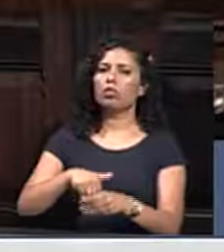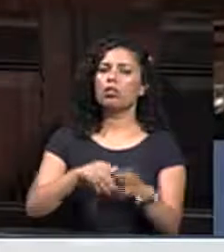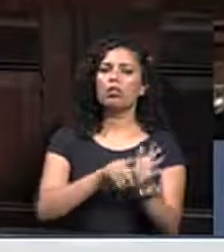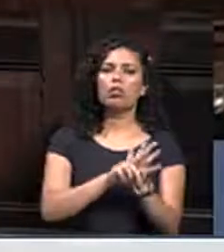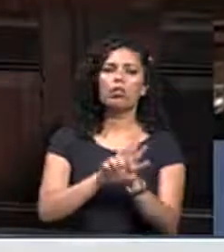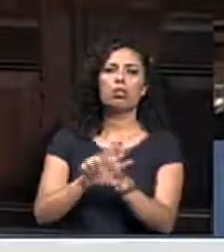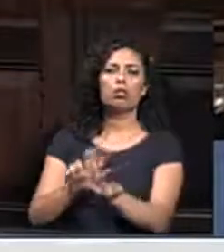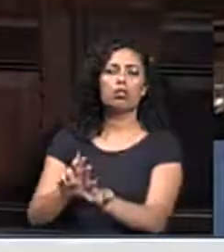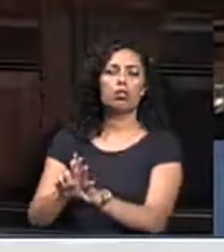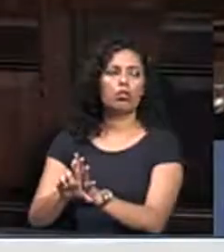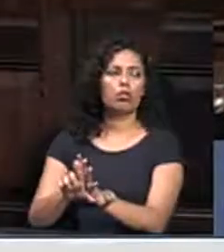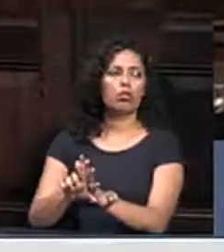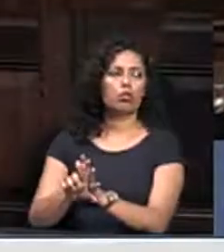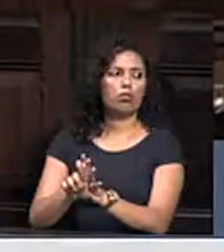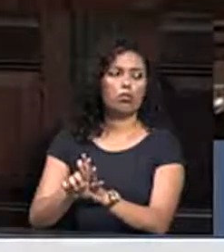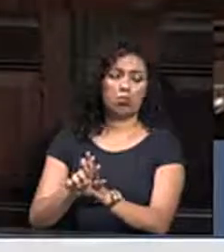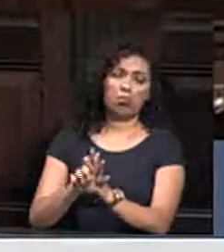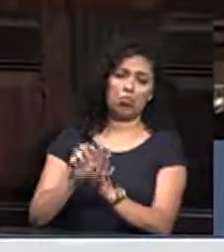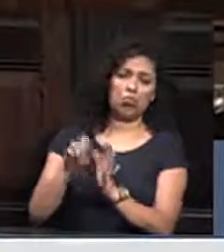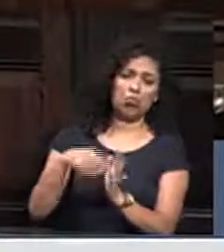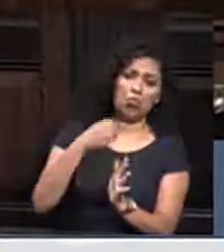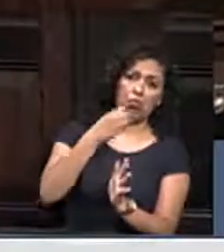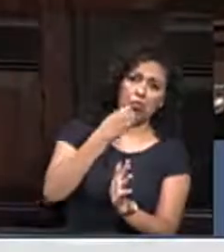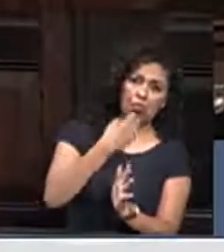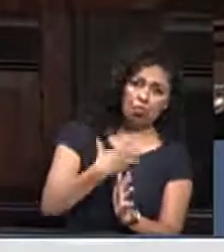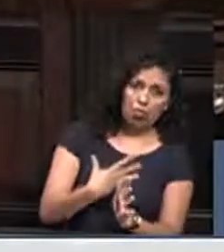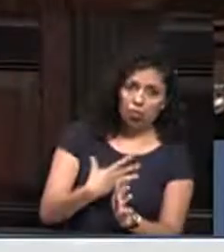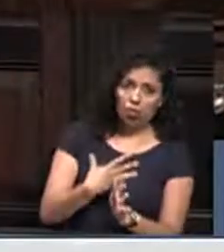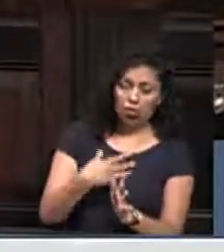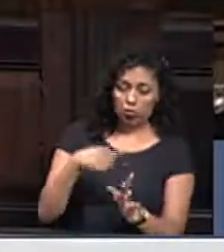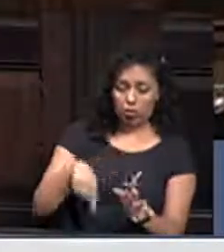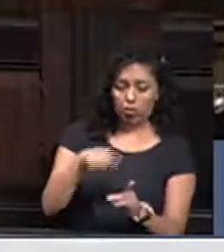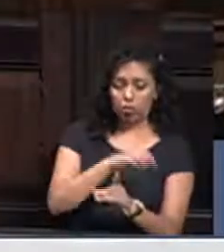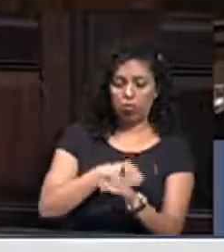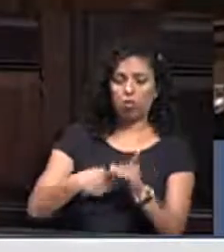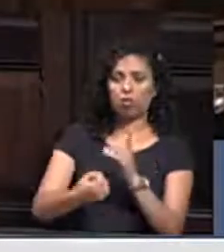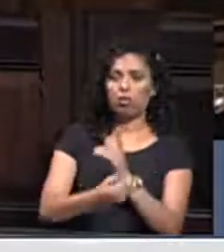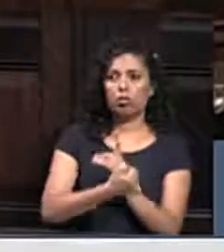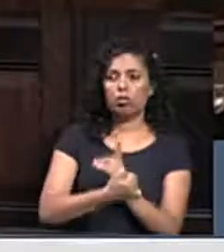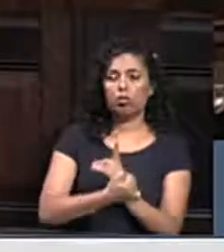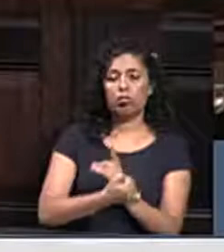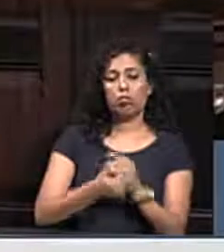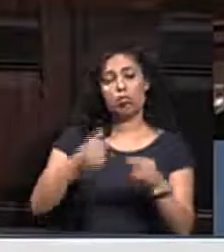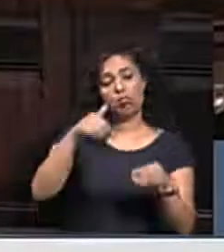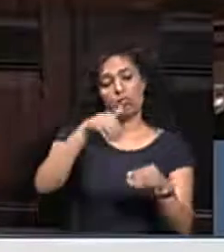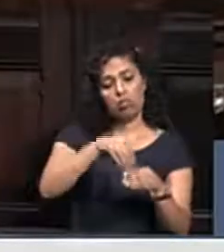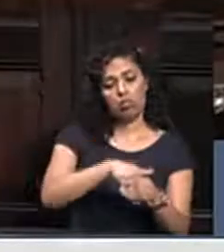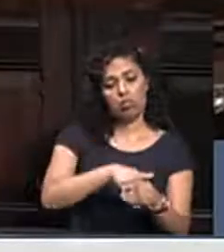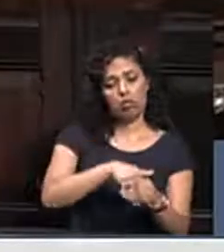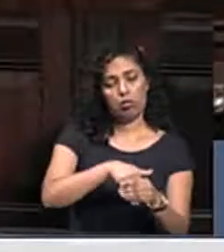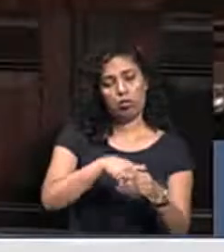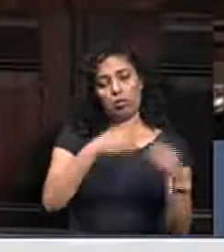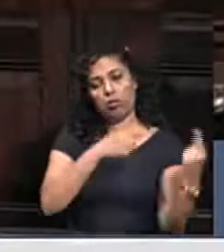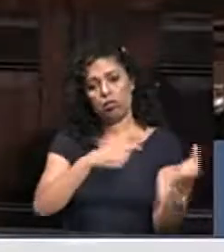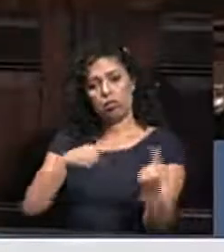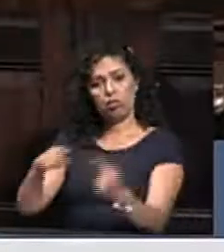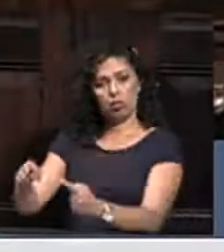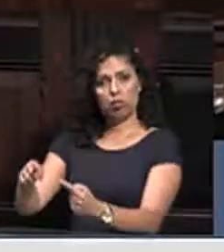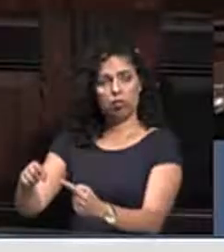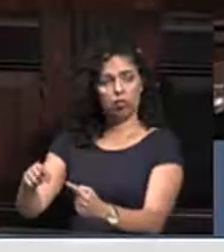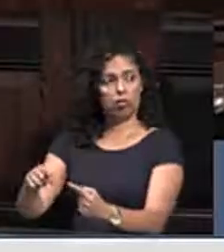projetos que fosse bom para a nossa sociedade e votando